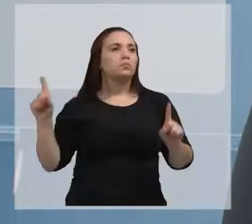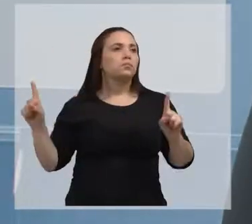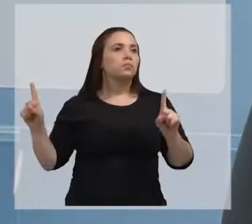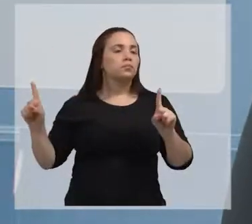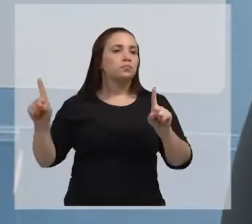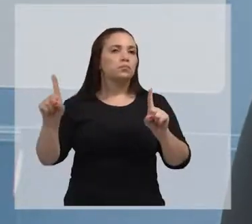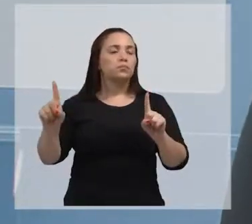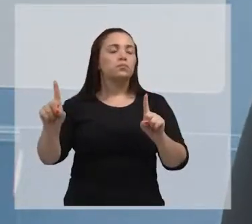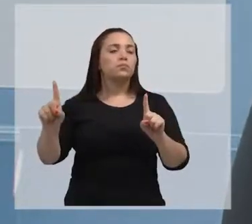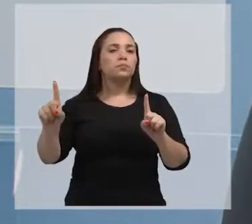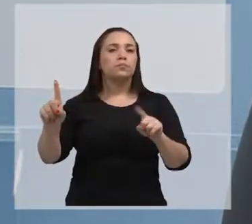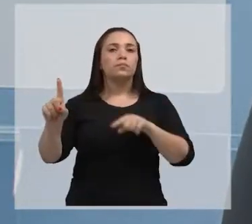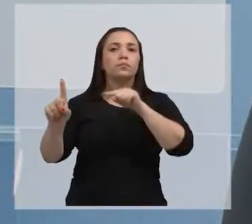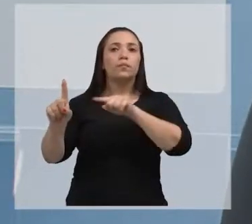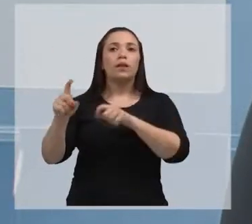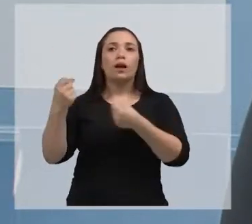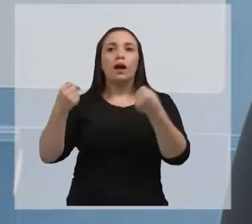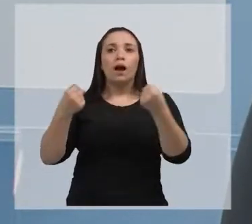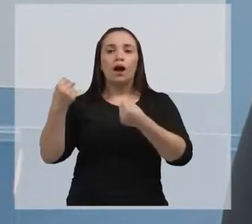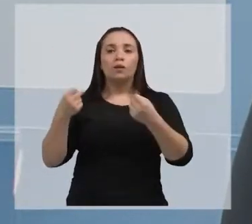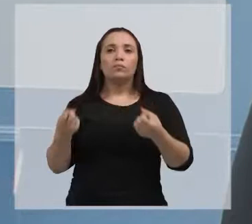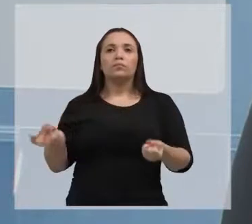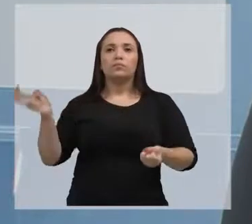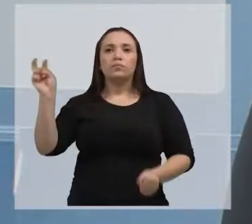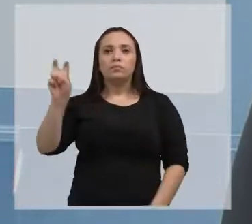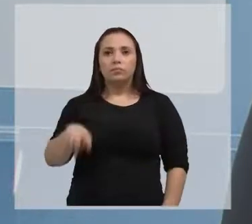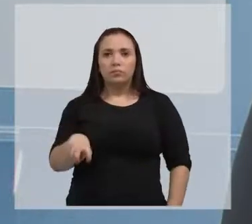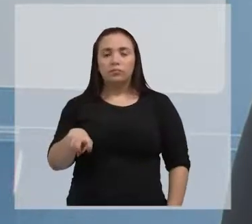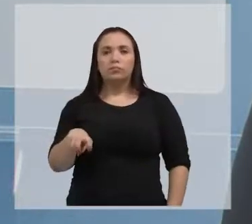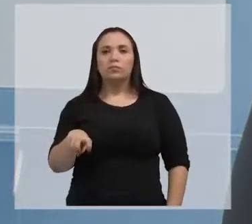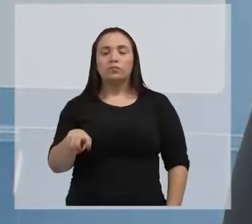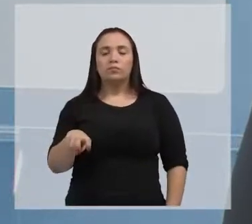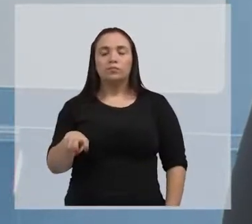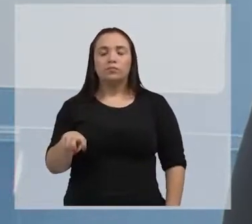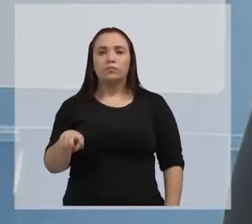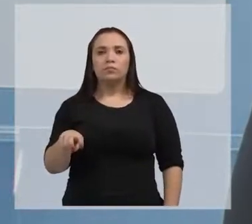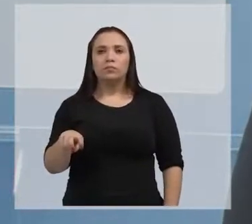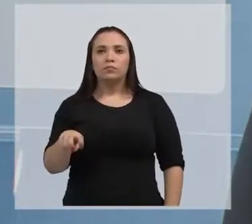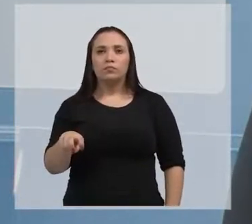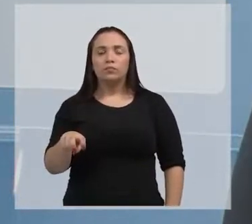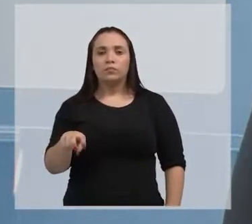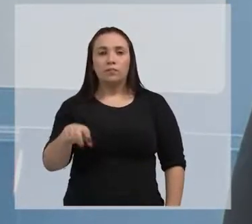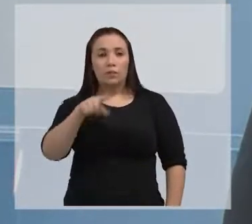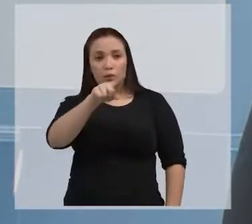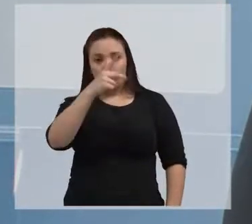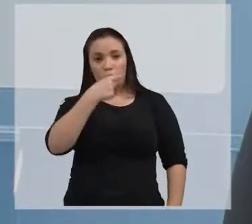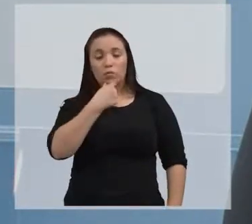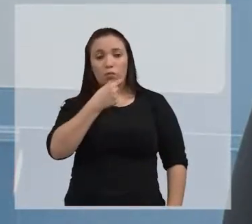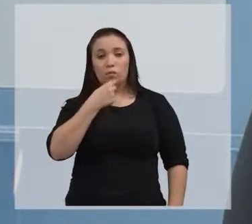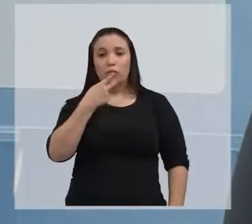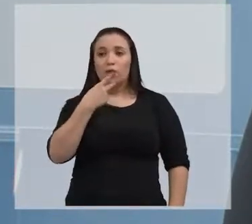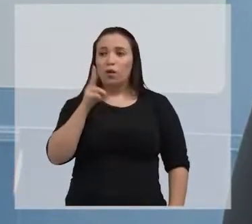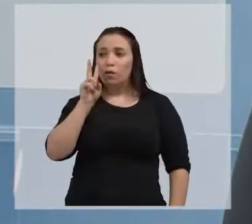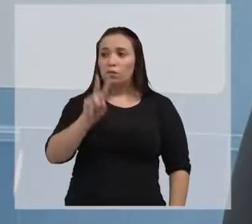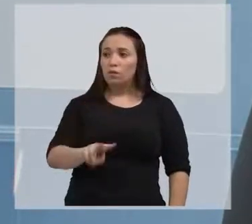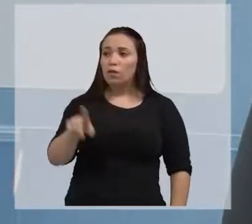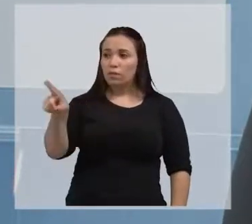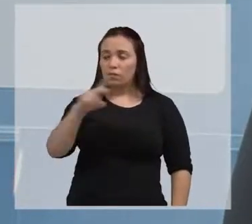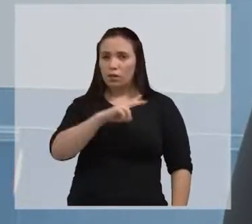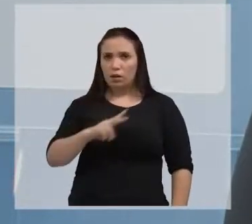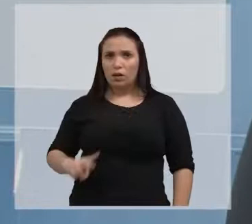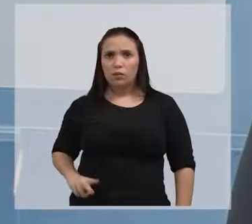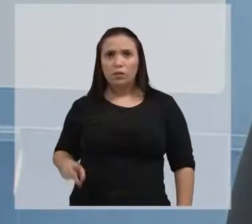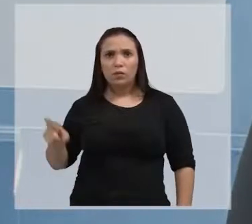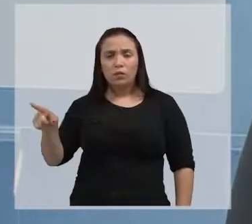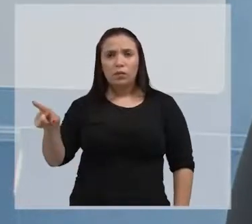carro. O que é que aconteceu? O rapaz que viu o vereador disse assim, olha ali o vereador tal. Você sabe que